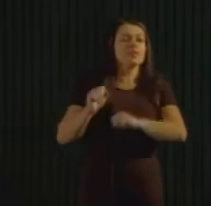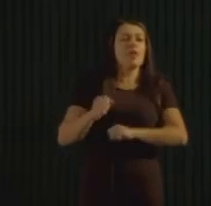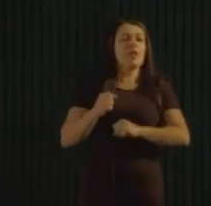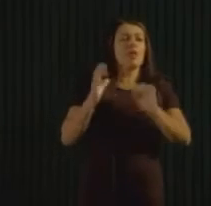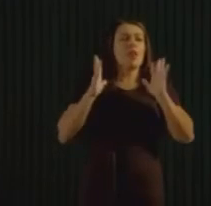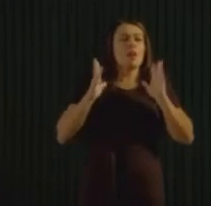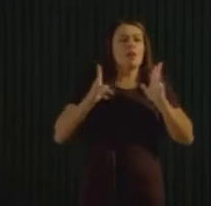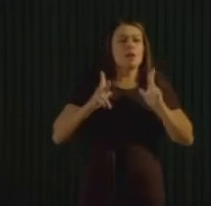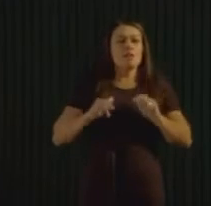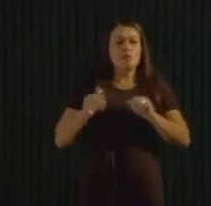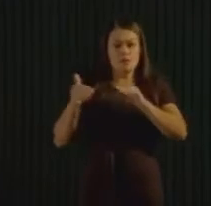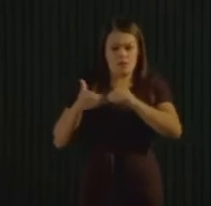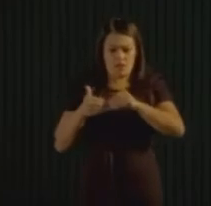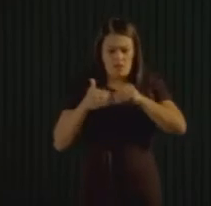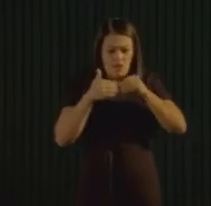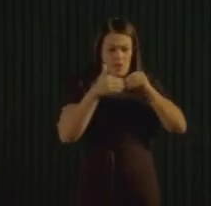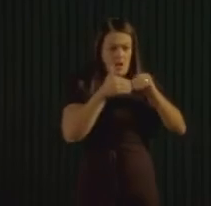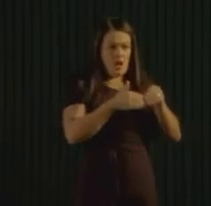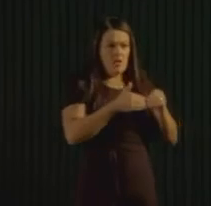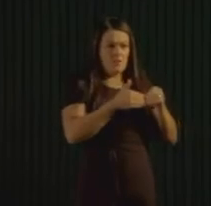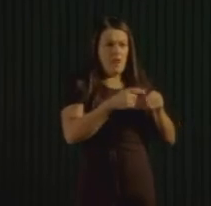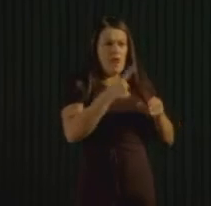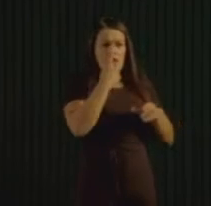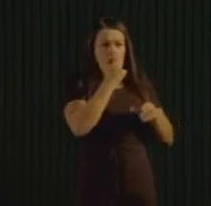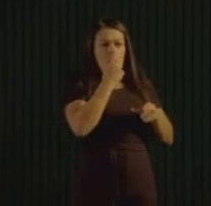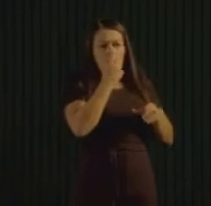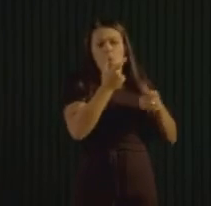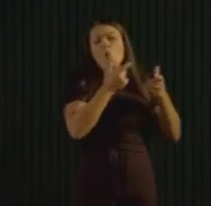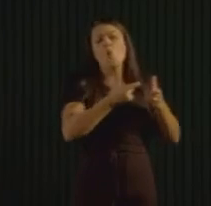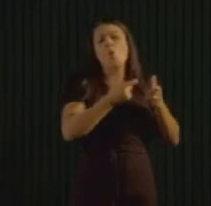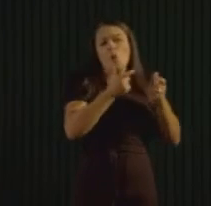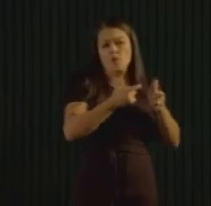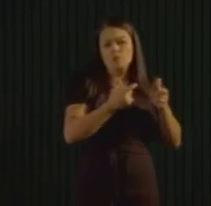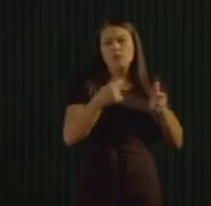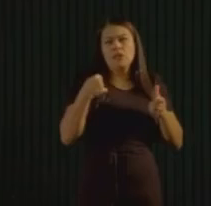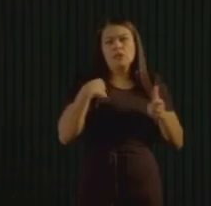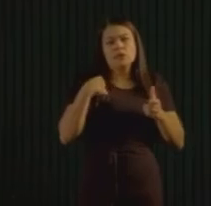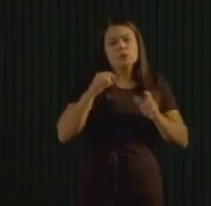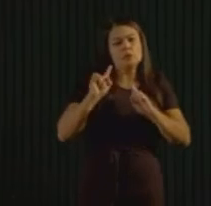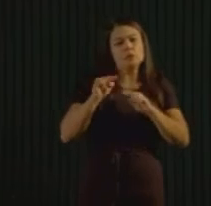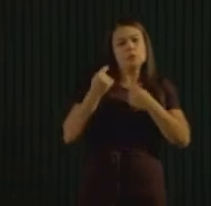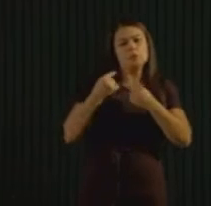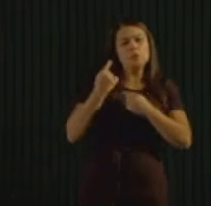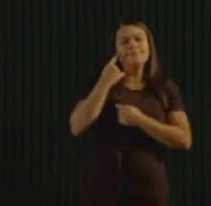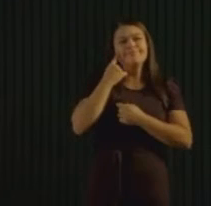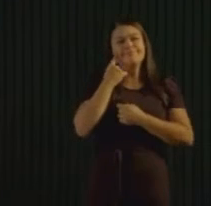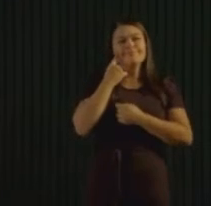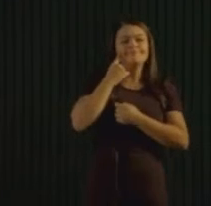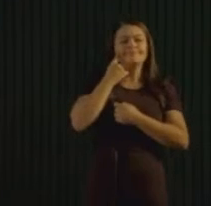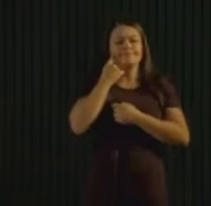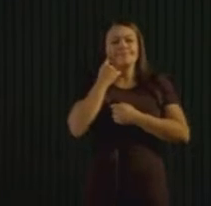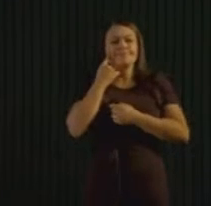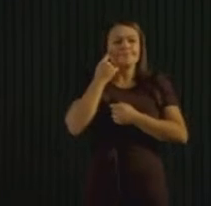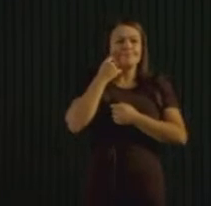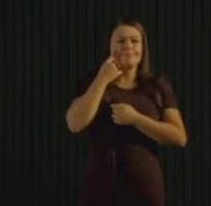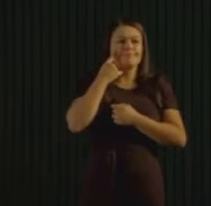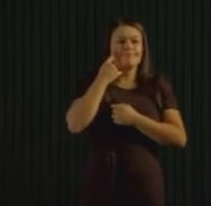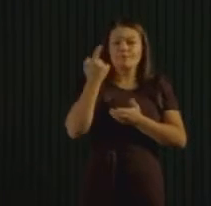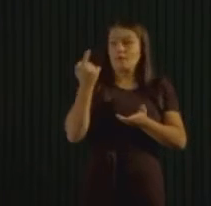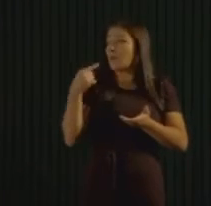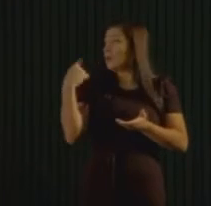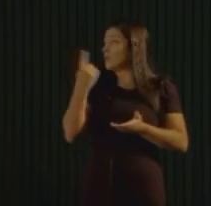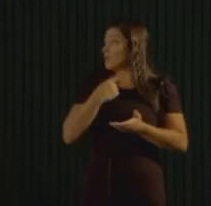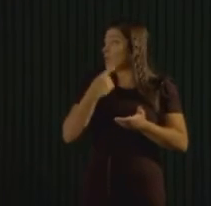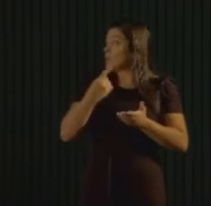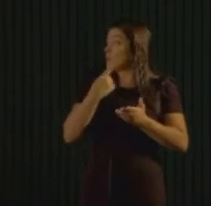depois da limpeza de praia? A gente transfere o problema de lugar? Então, isso é uma pergunta que sempre me deixou muito inquieto. E aí a